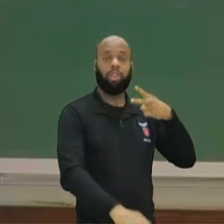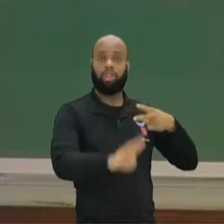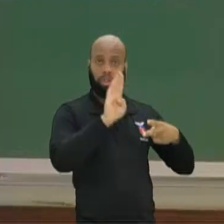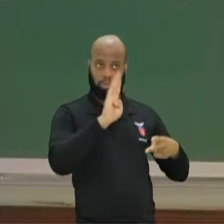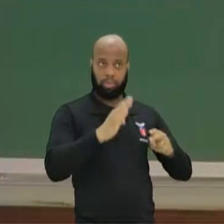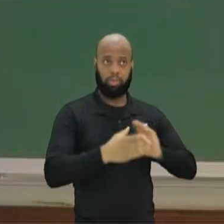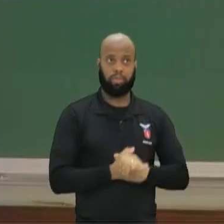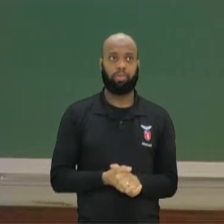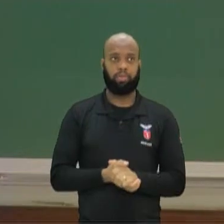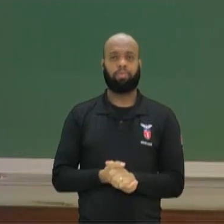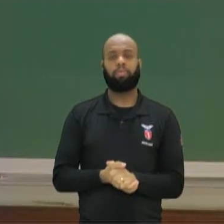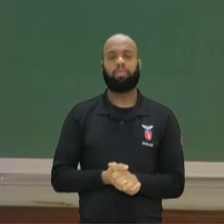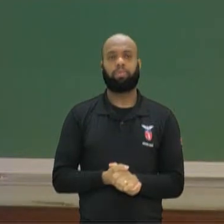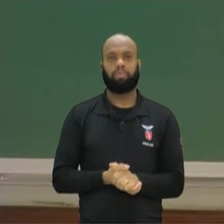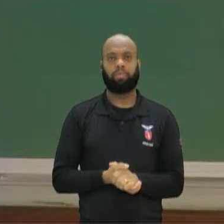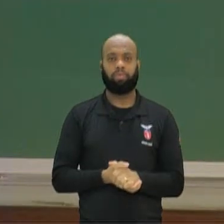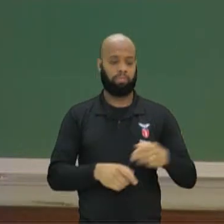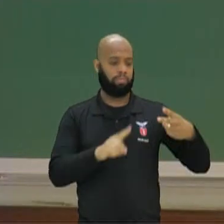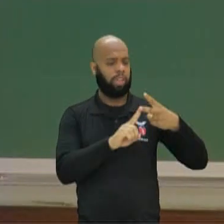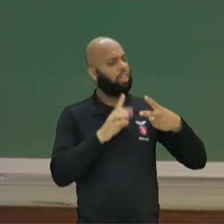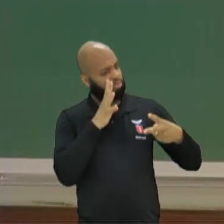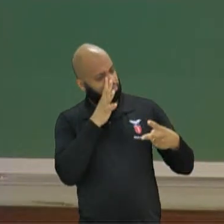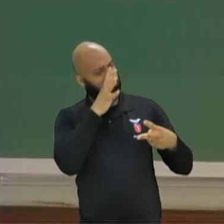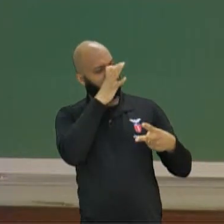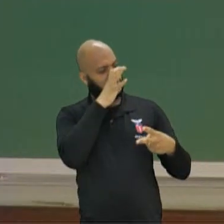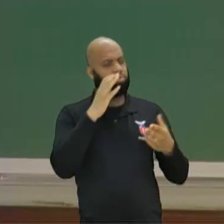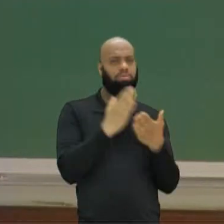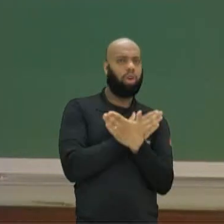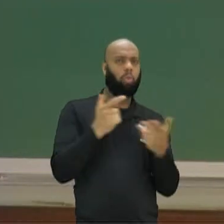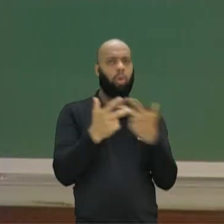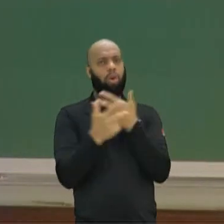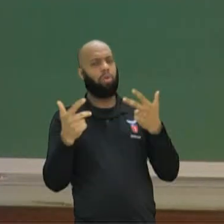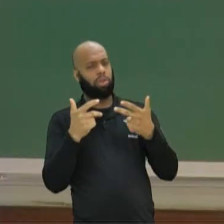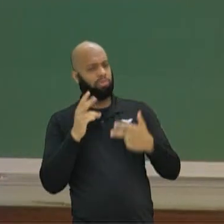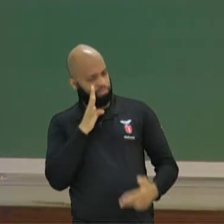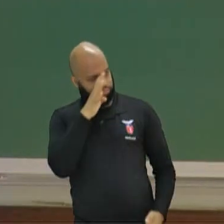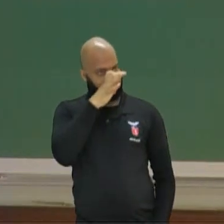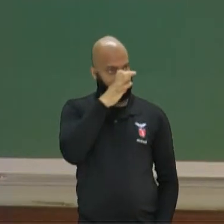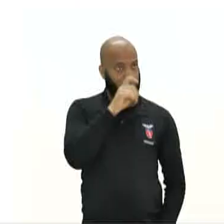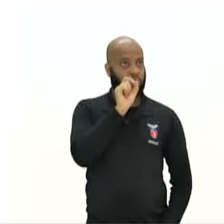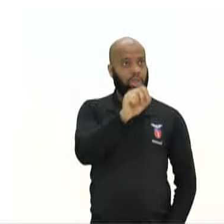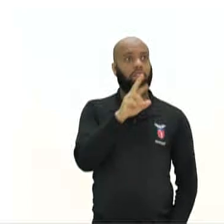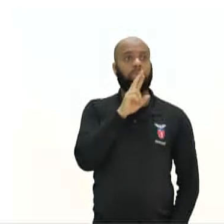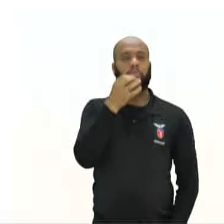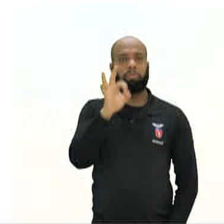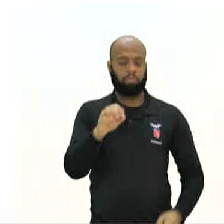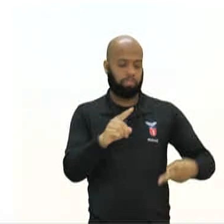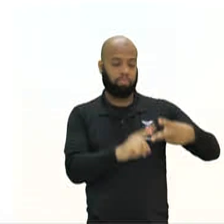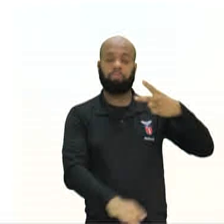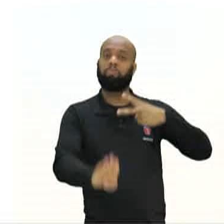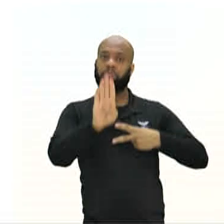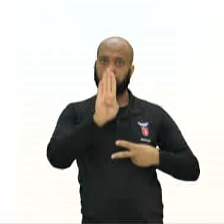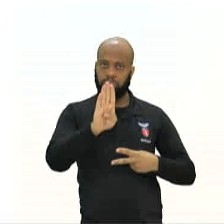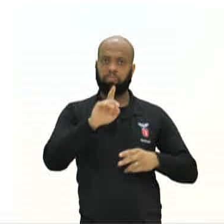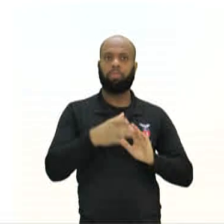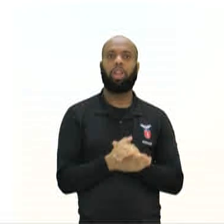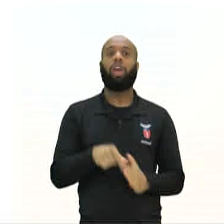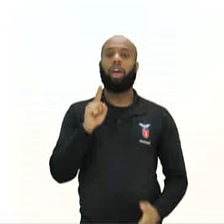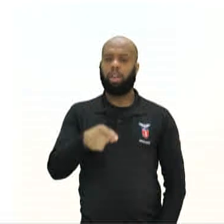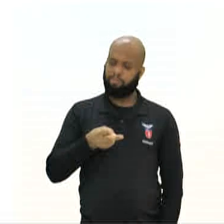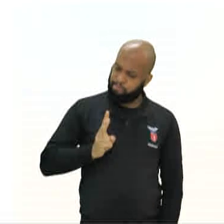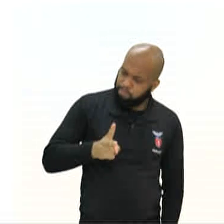to persist with something, persistir em alguma coisa. A alternativa correta é a letra B, né?